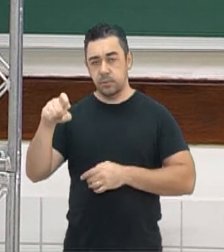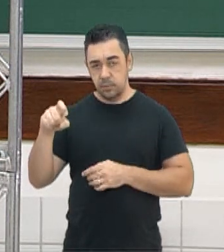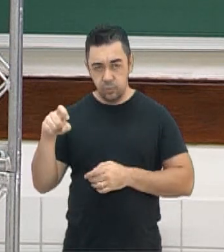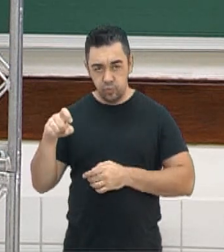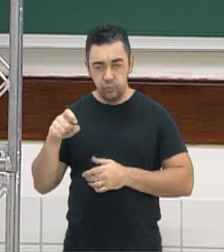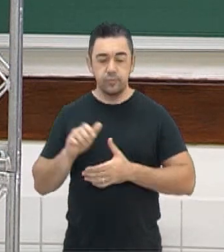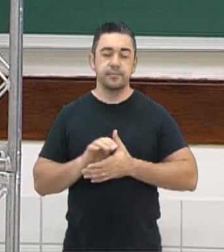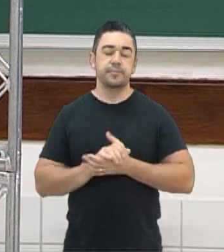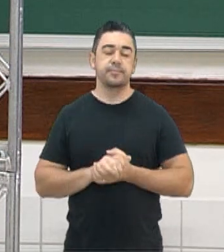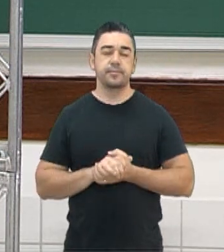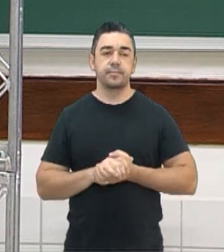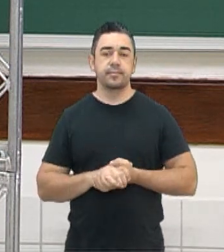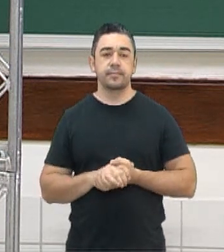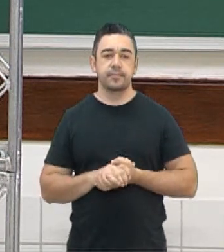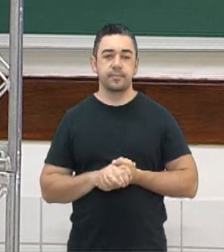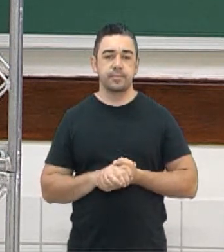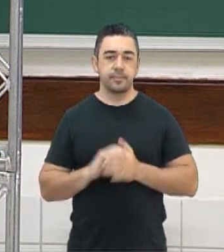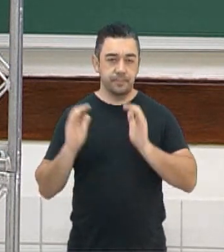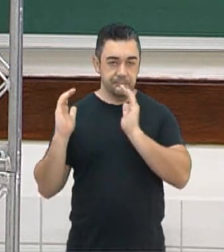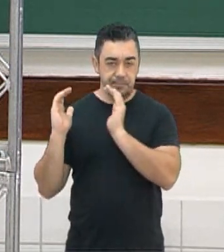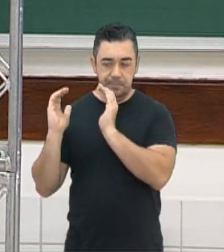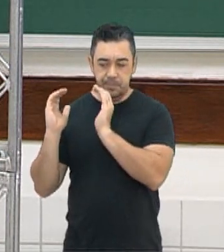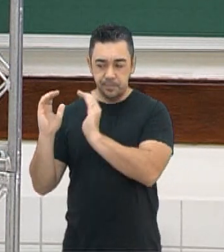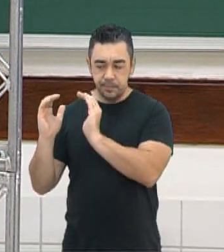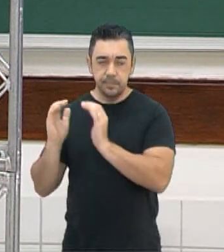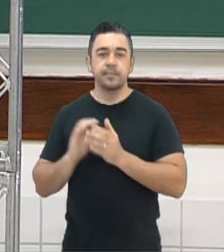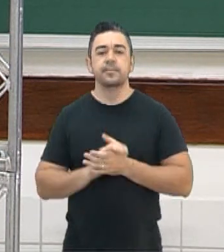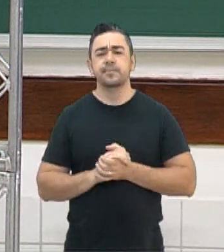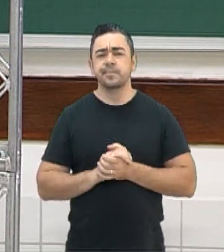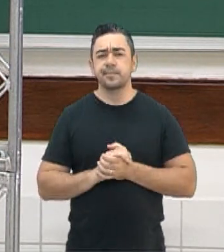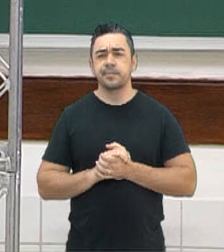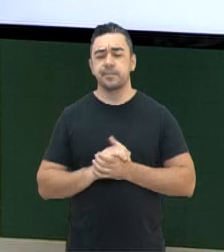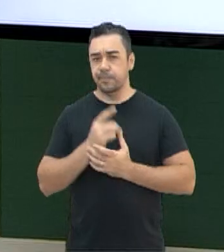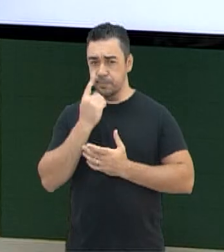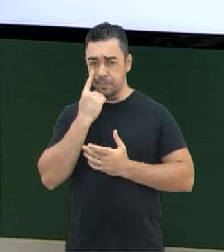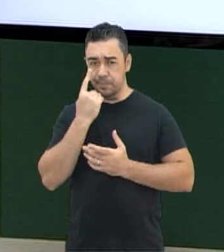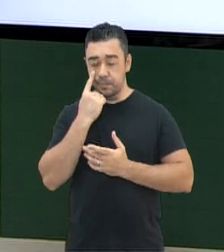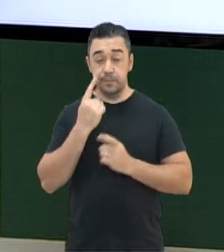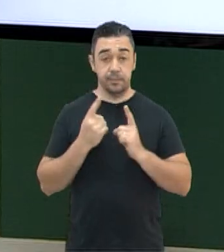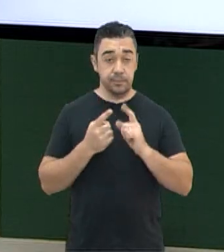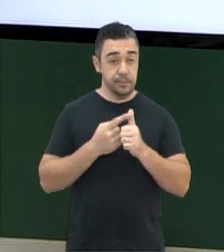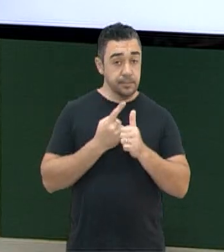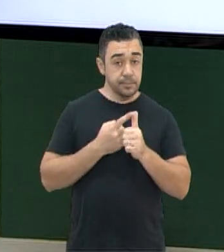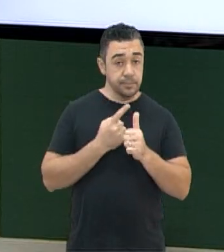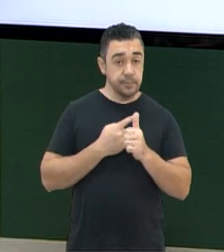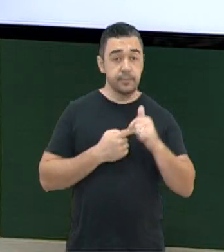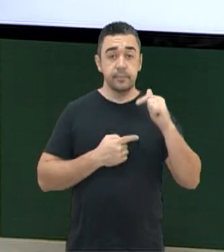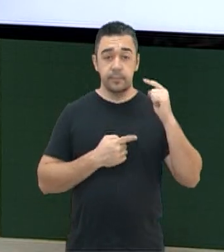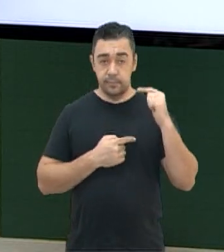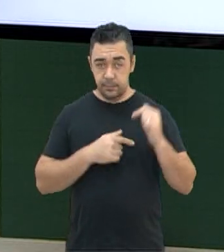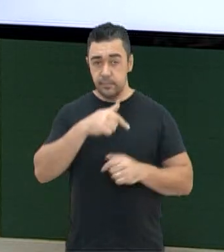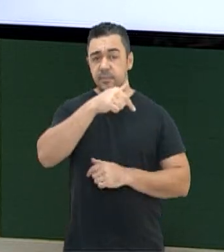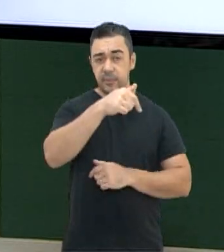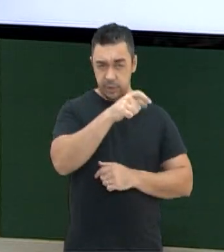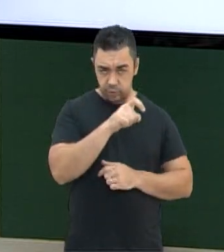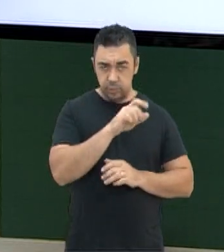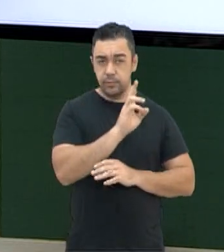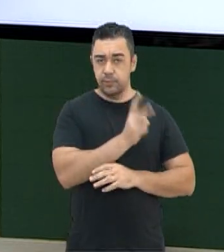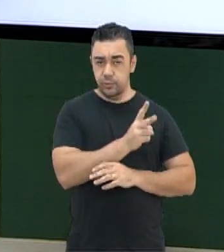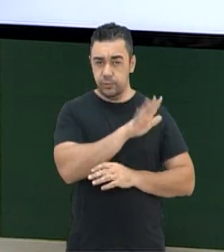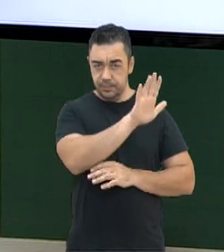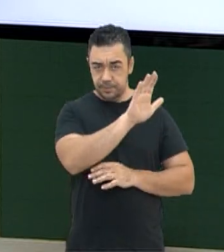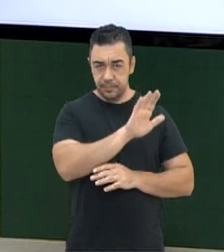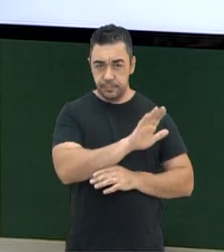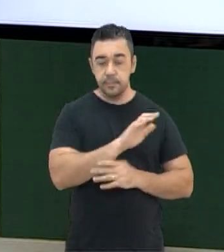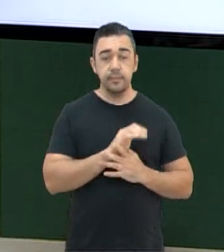Mais 5x, fecha parênteses. Vamos tomar cuidado aqui. Então, primeiro, 7x, olha